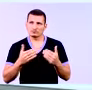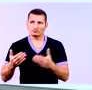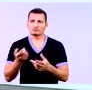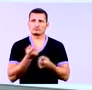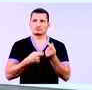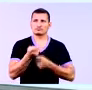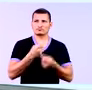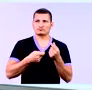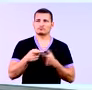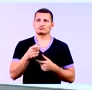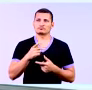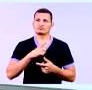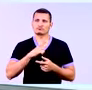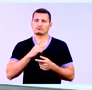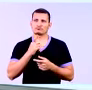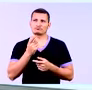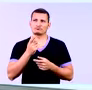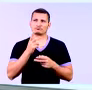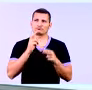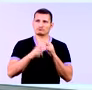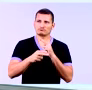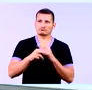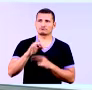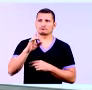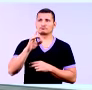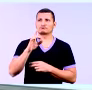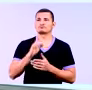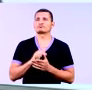desfeitas, elas são desconsideradas, esse é o termo. Tá?